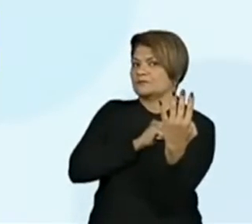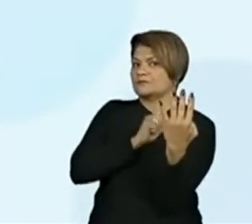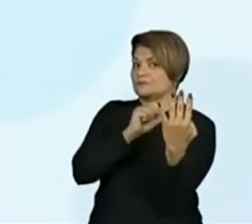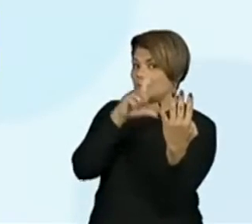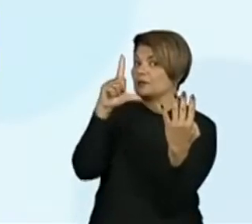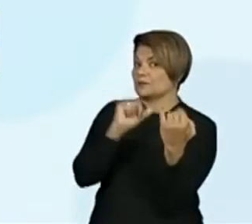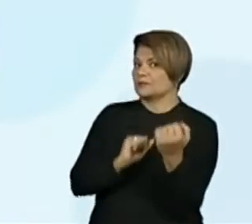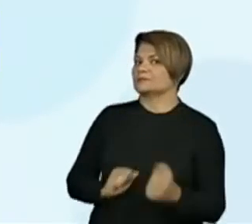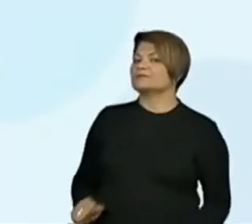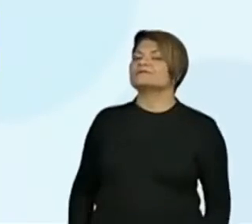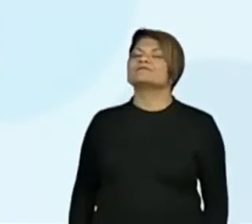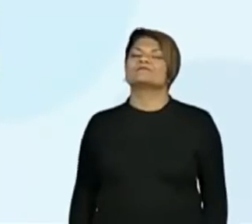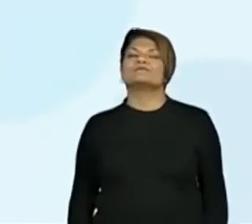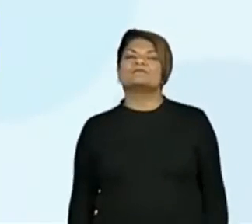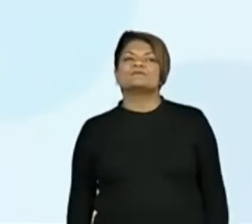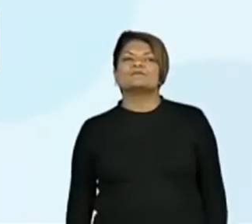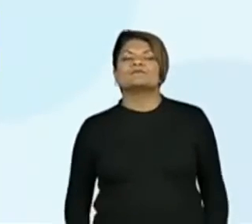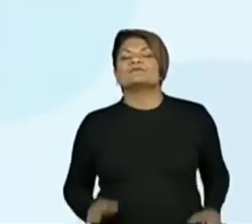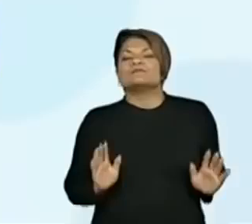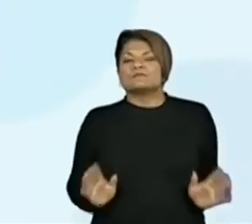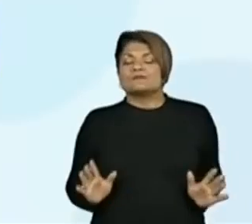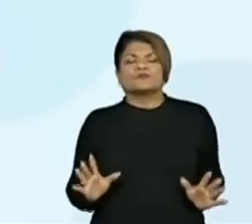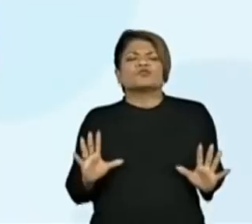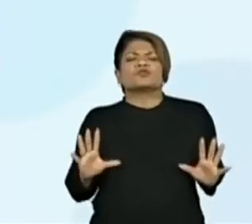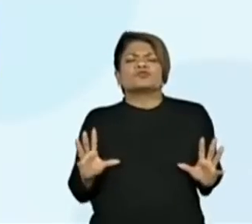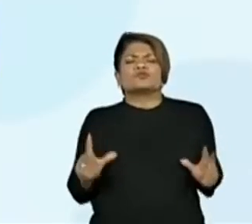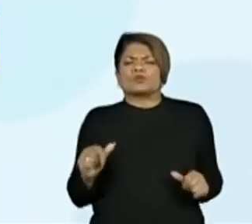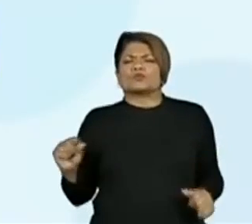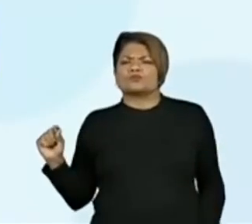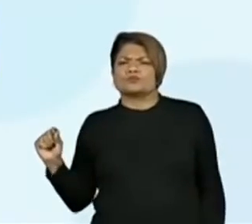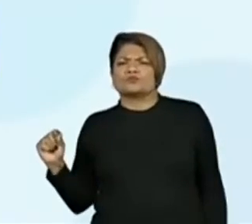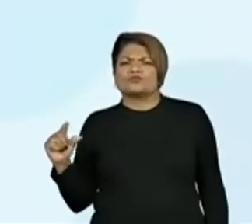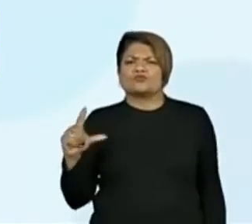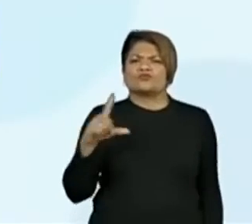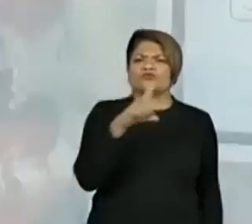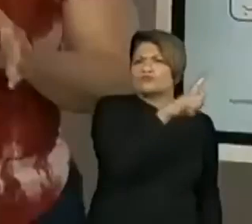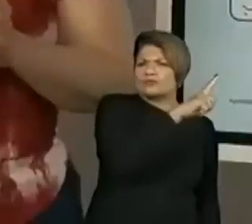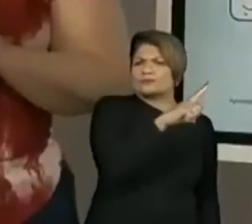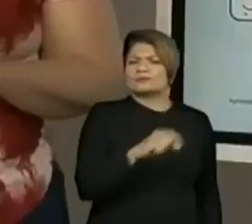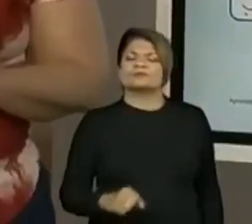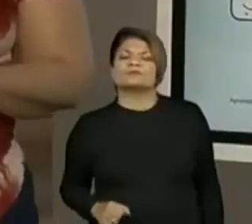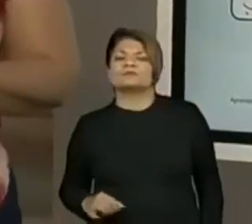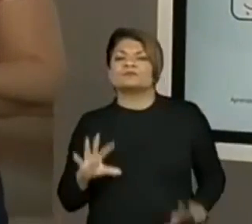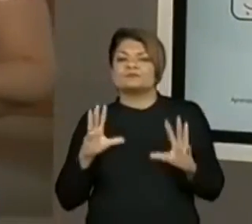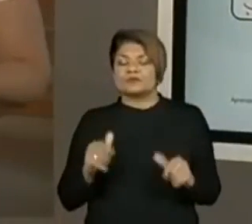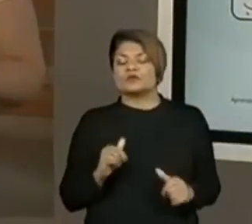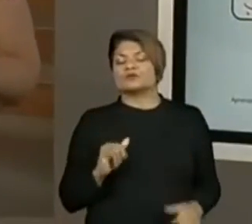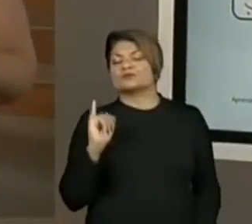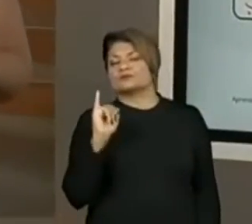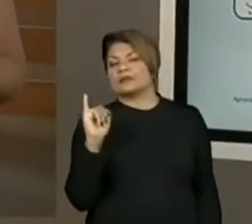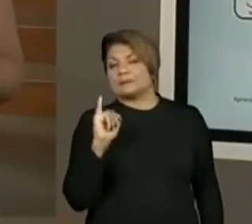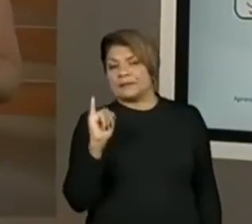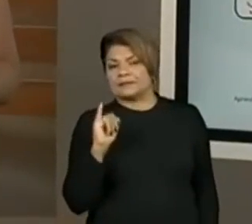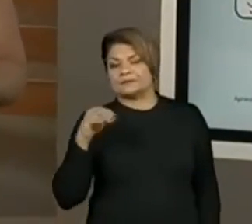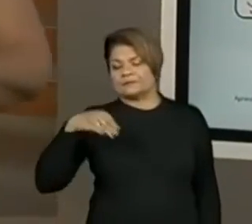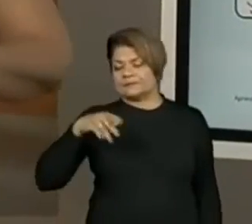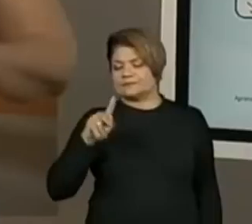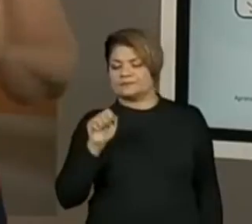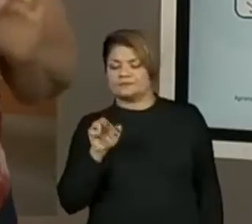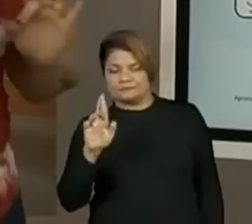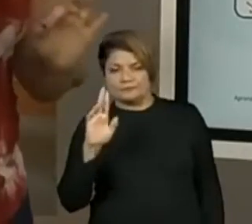Muito bem. Então, nós pegamos todos os números ímpares que nós utilizamos lá no nosso